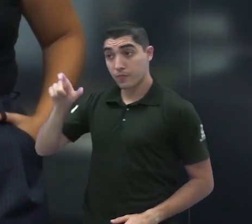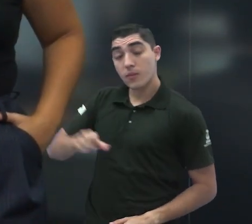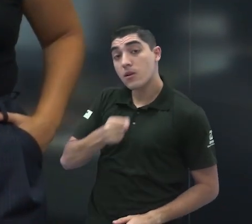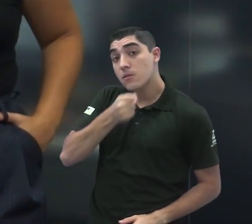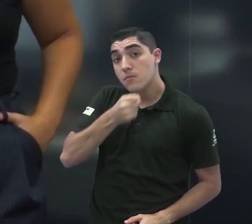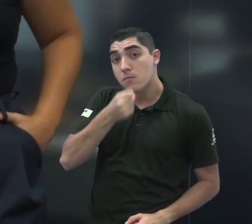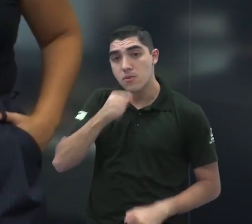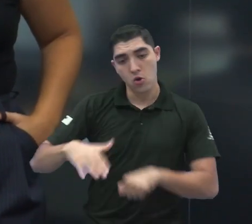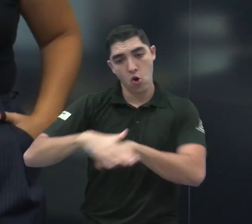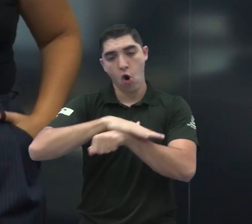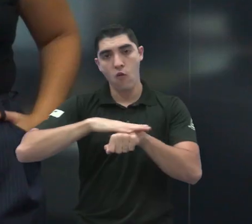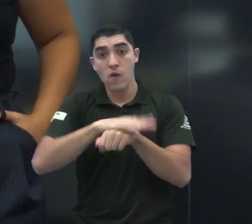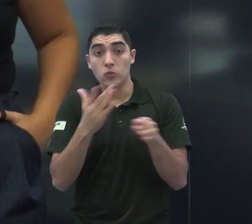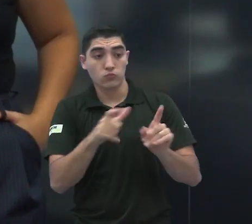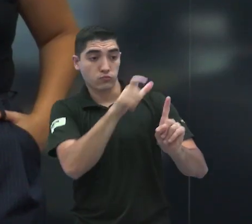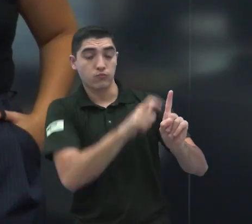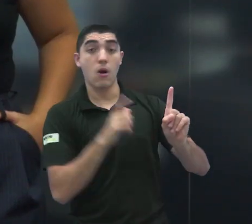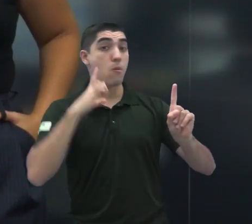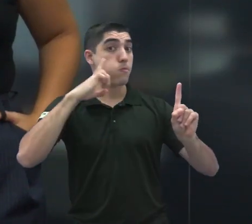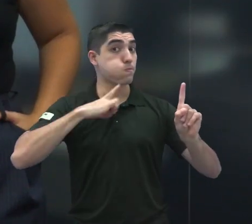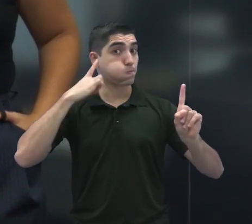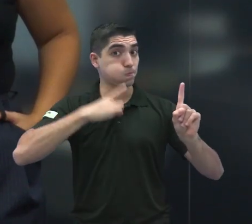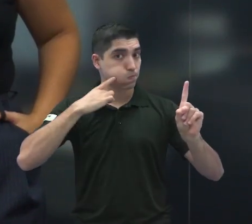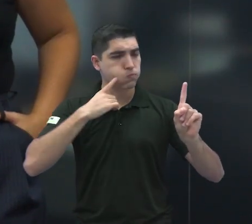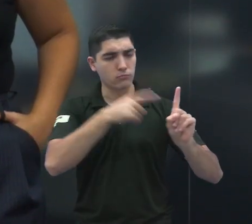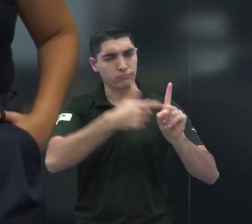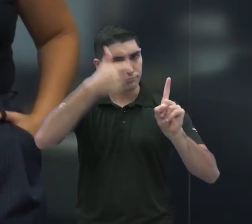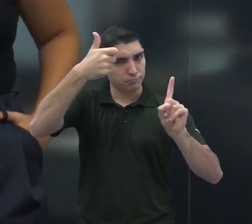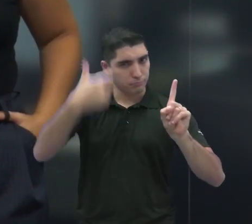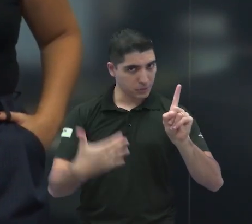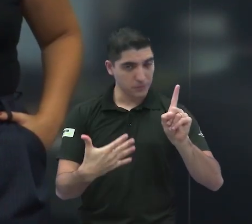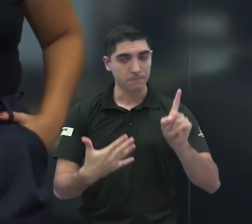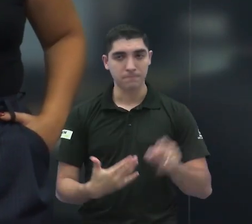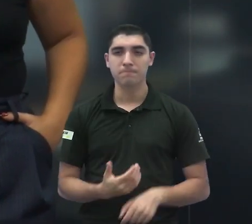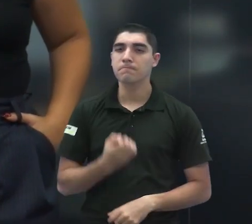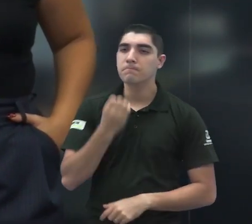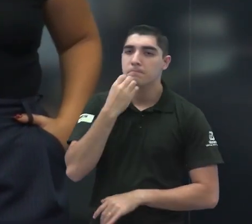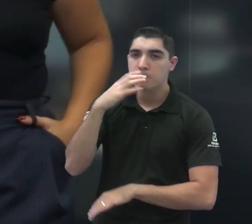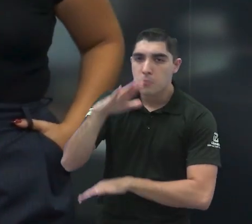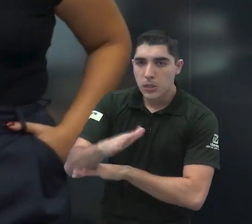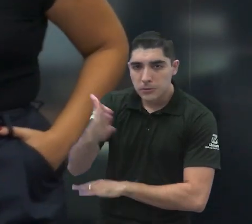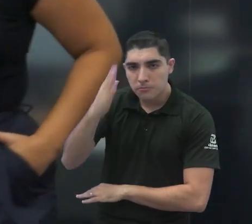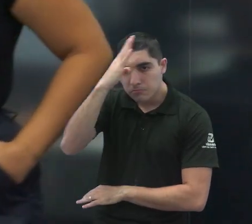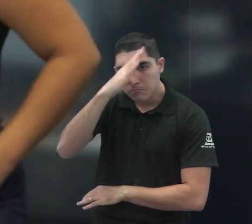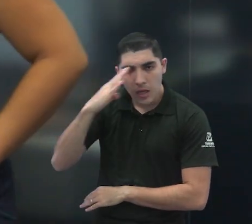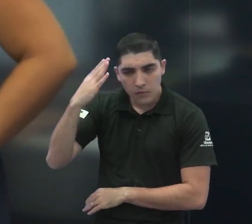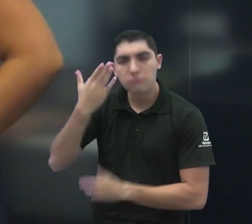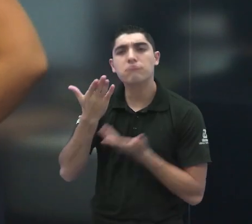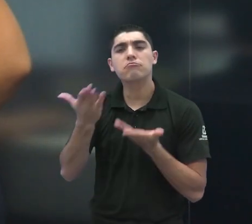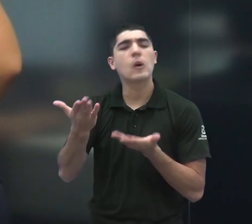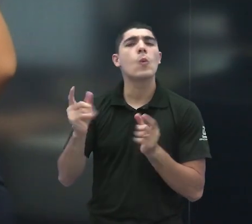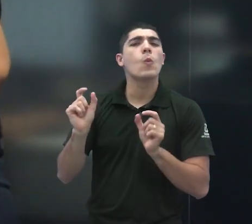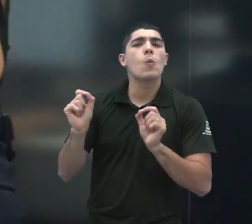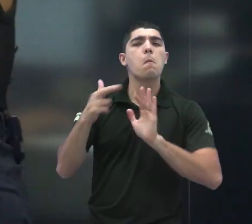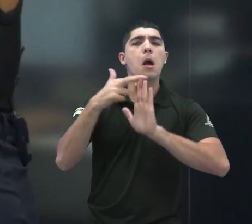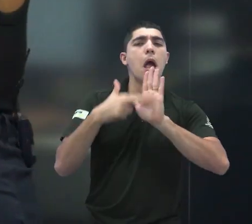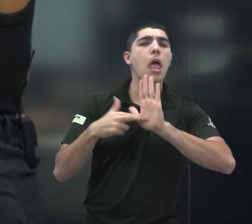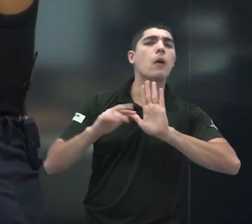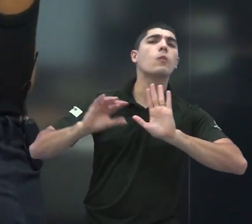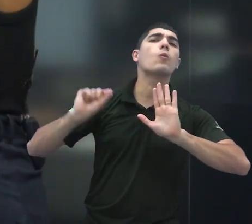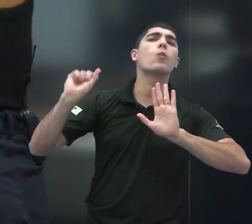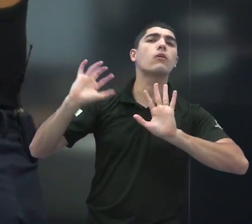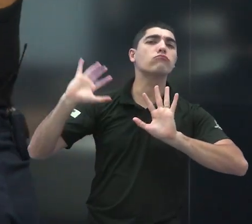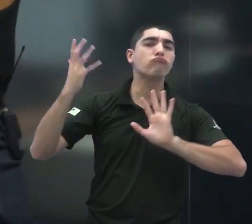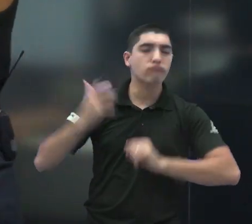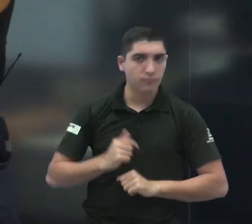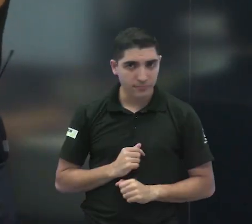benefício, o repórter Marvin Pinho conversa agora com o advogado e tira todas as dúvidas. Boa tarde, Marvin. Quais são as